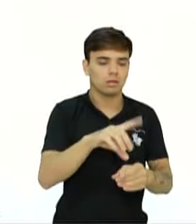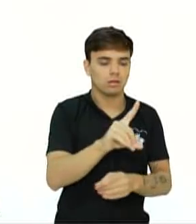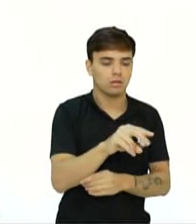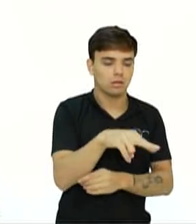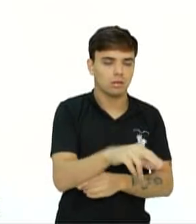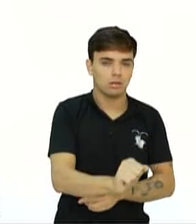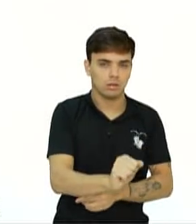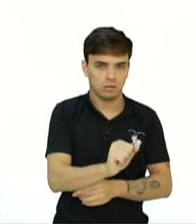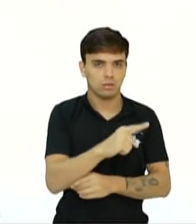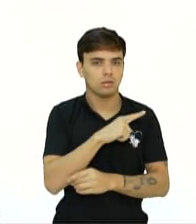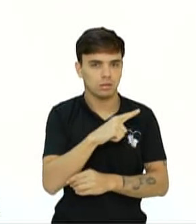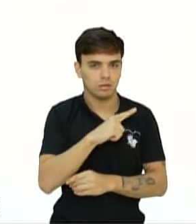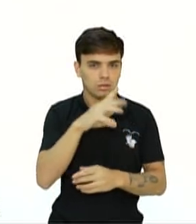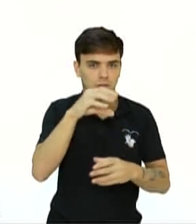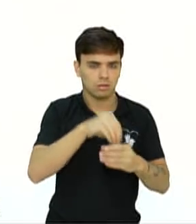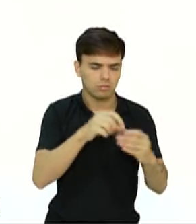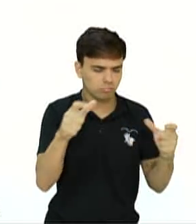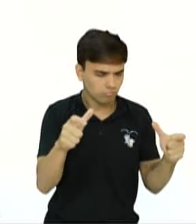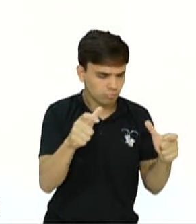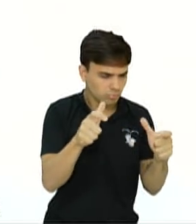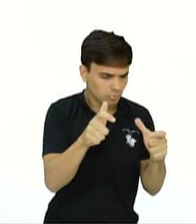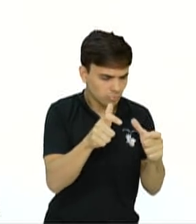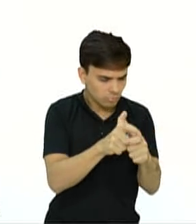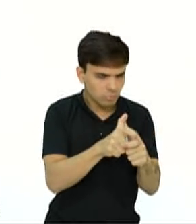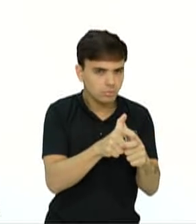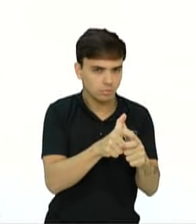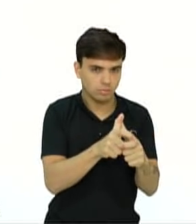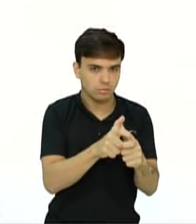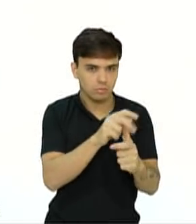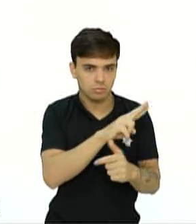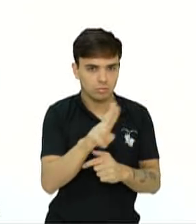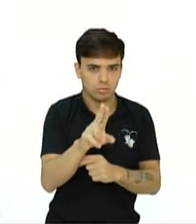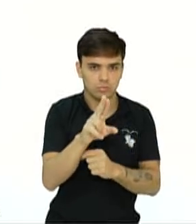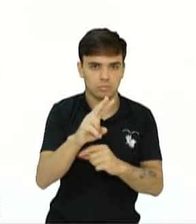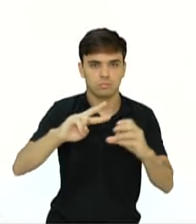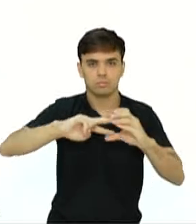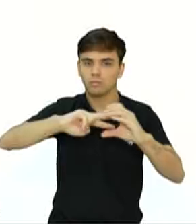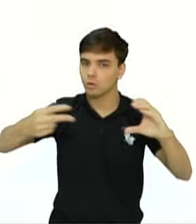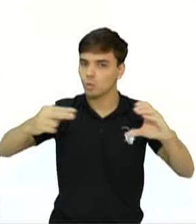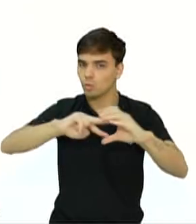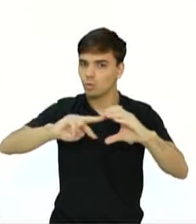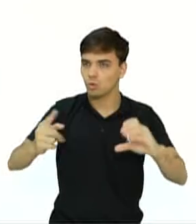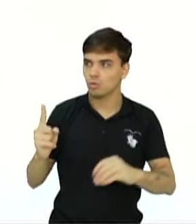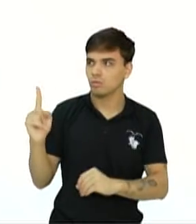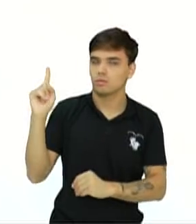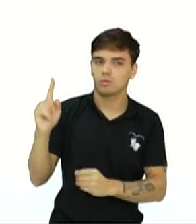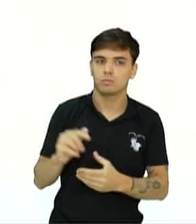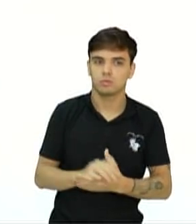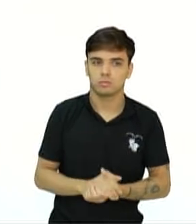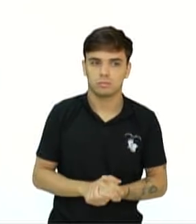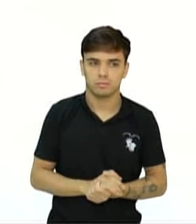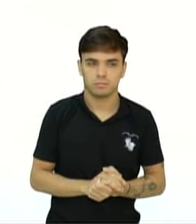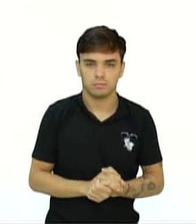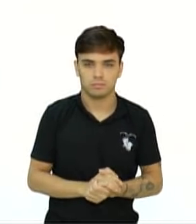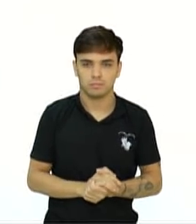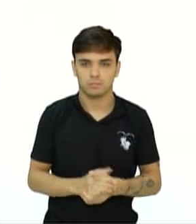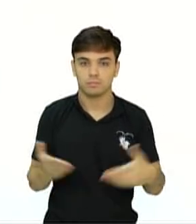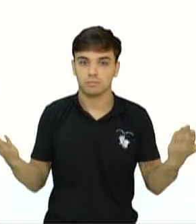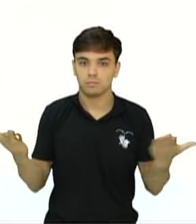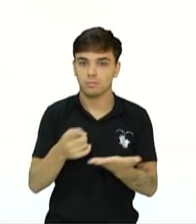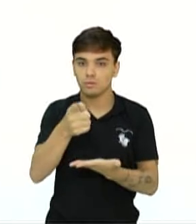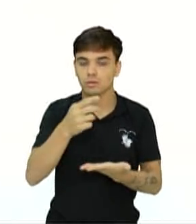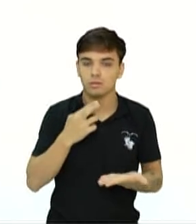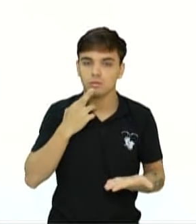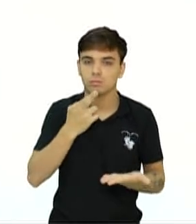que está lá todo ele condensado em unidades chamadas cromossomos. Tranquilo? Agora é